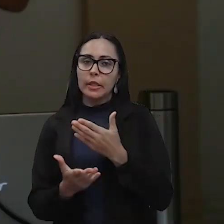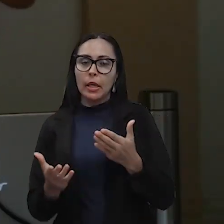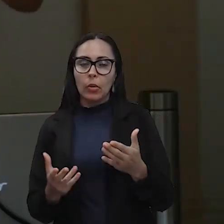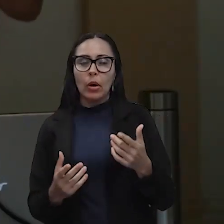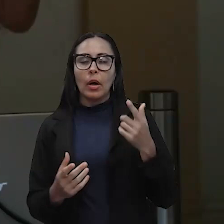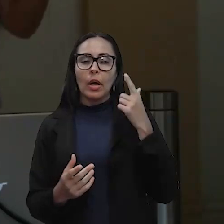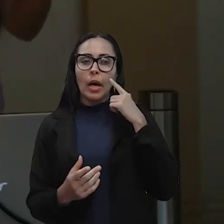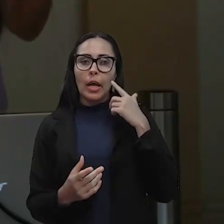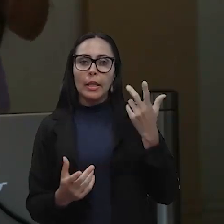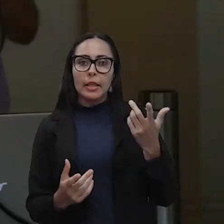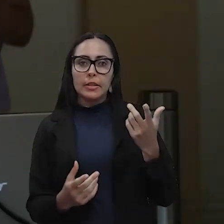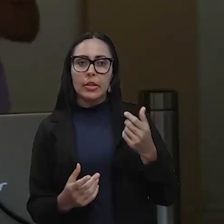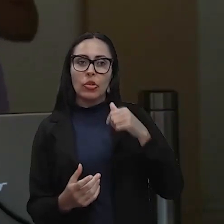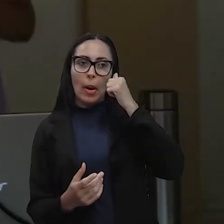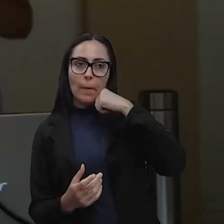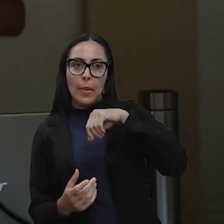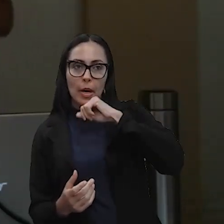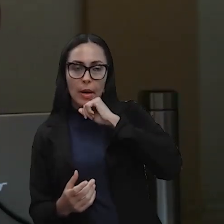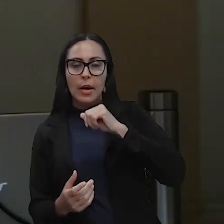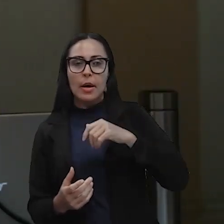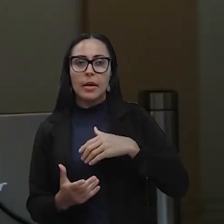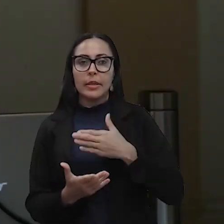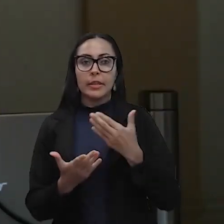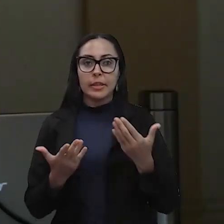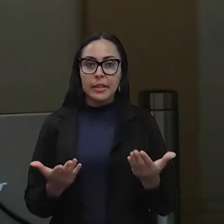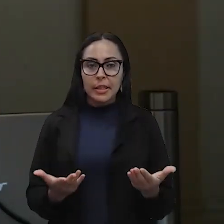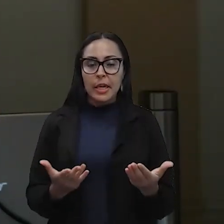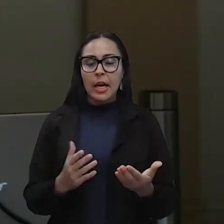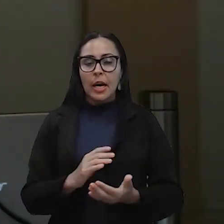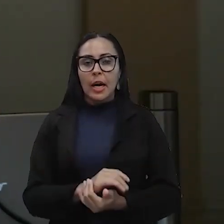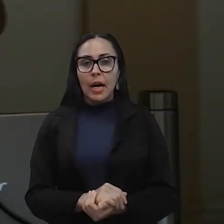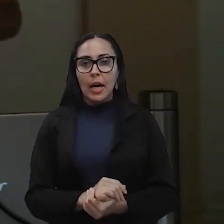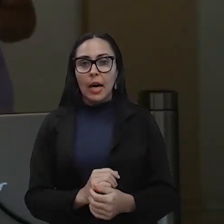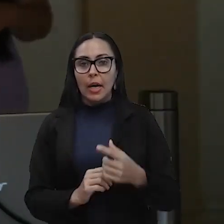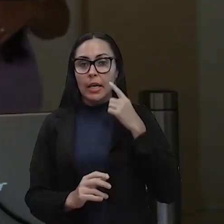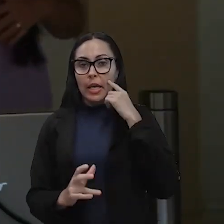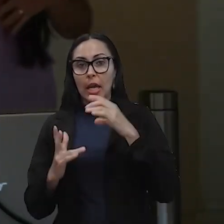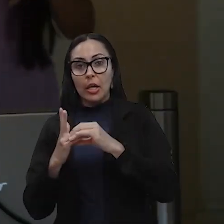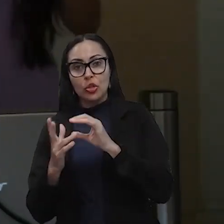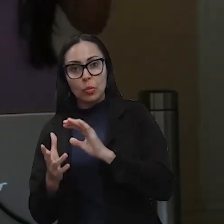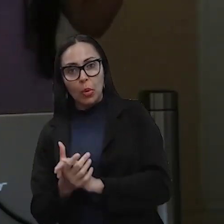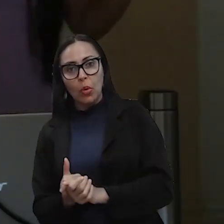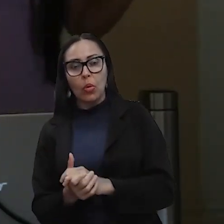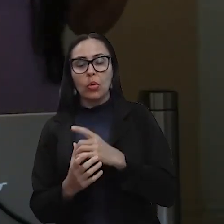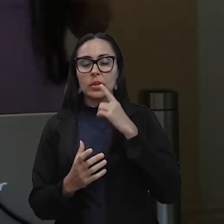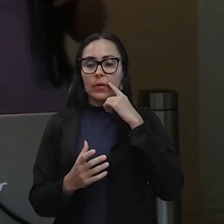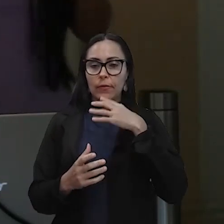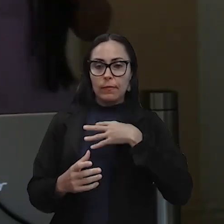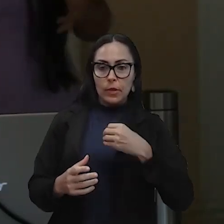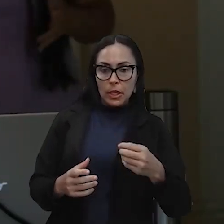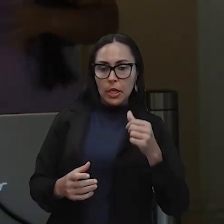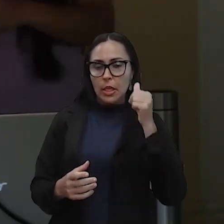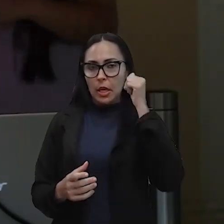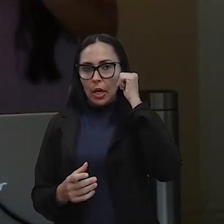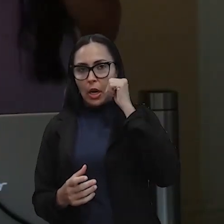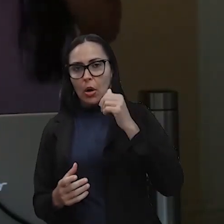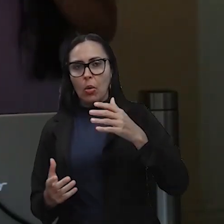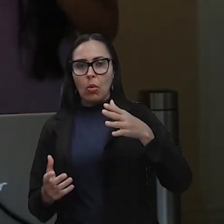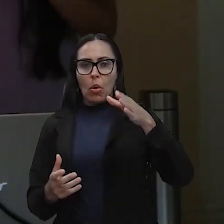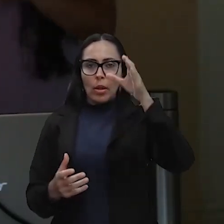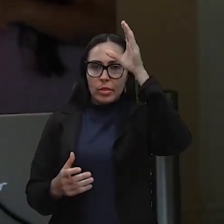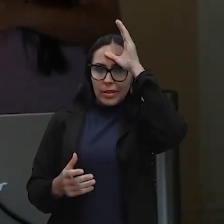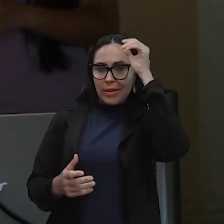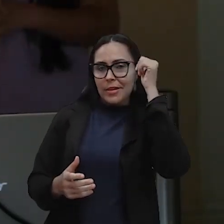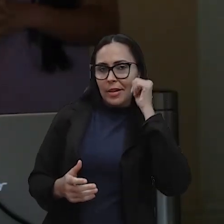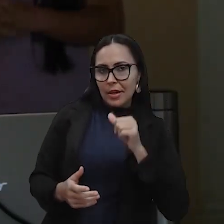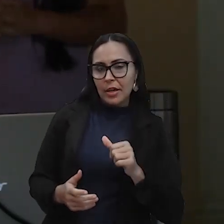seja, no mínimo, a mãe. E aí, a esposa, a companheira, uma filha, ou alguma tia, alguém em casa, que vocês estão aqui